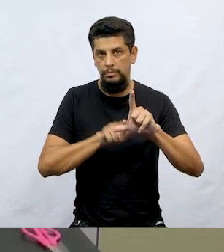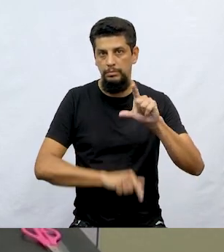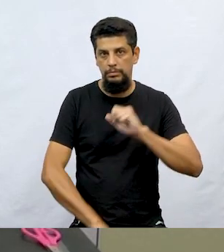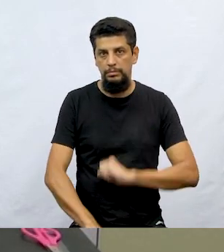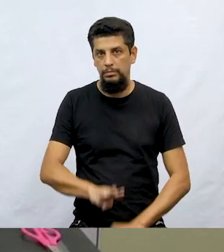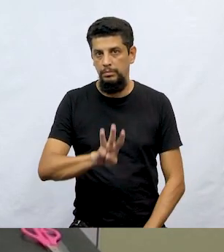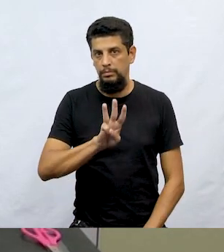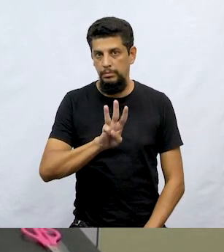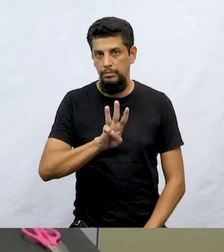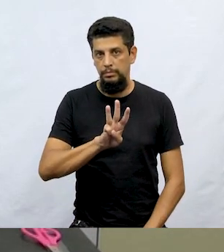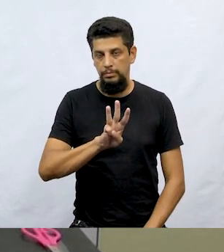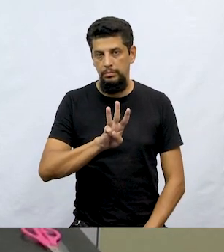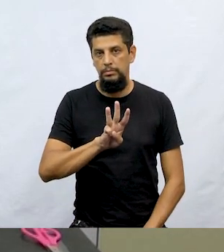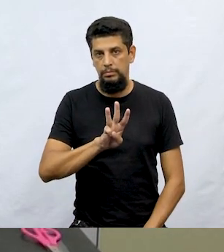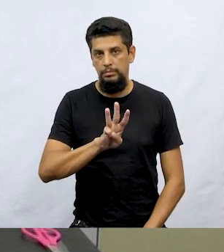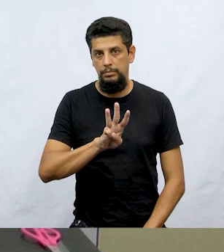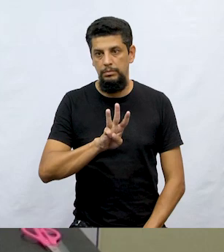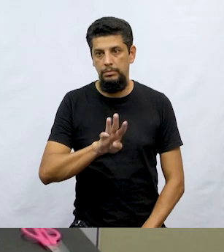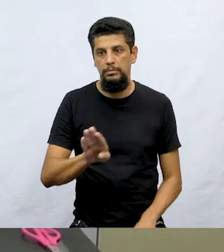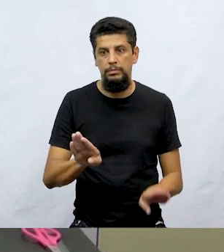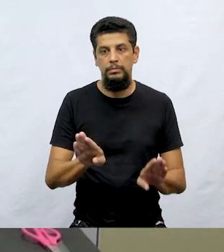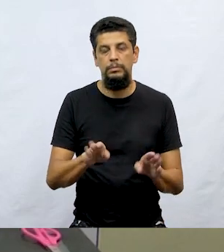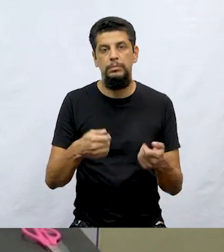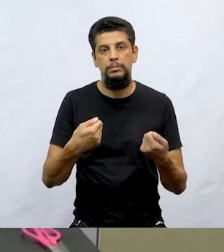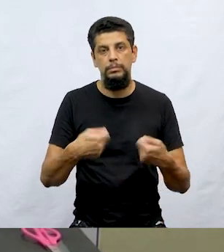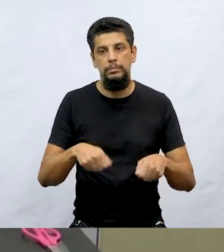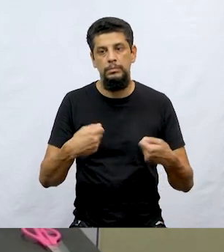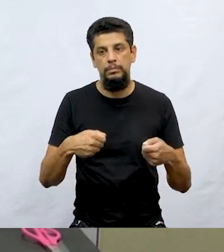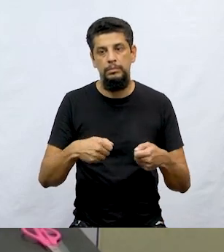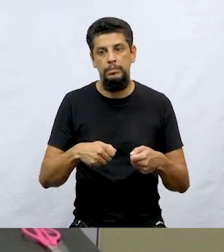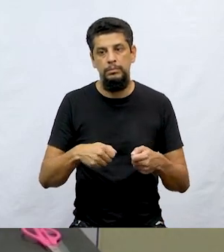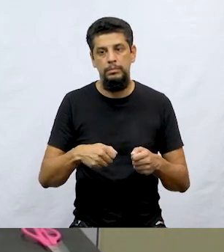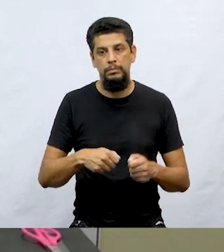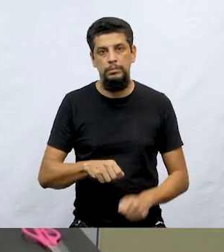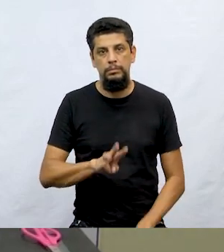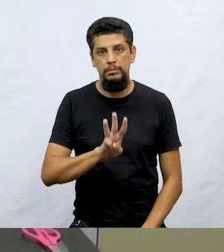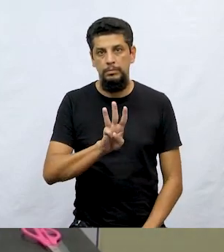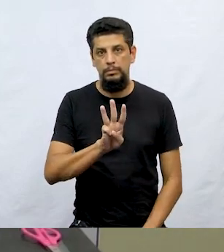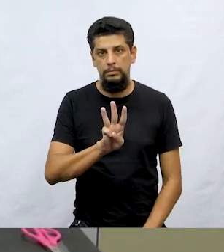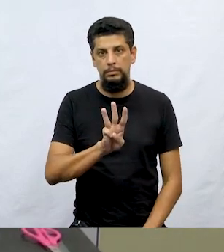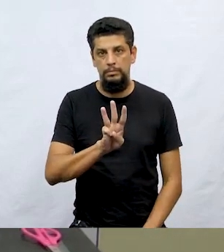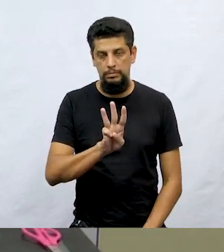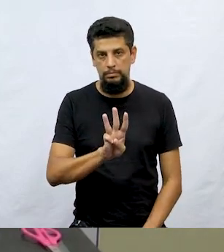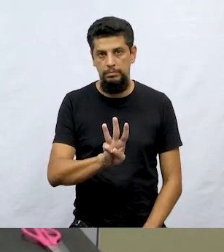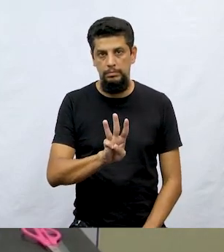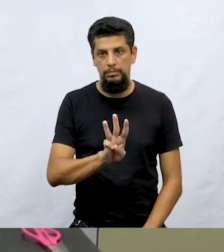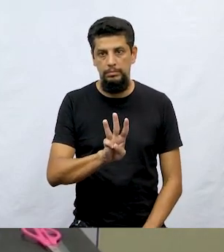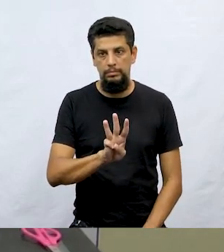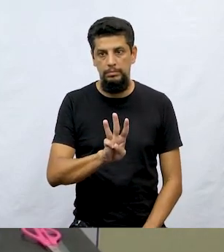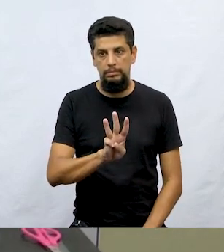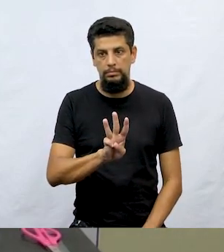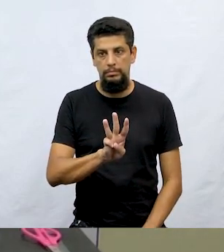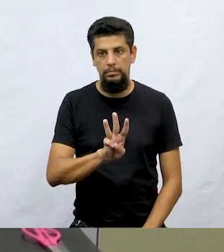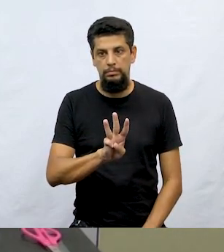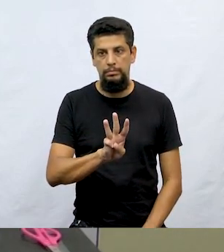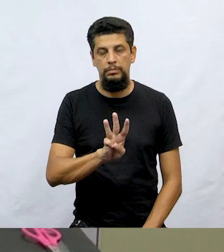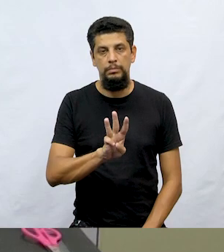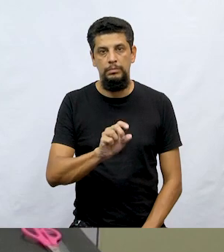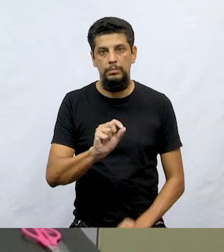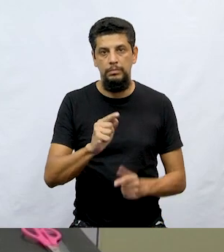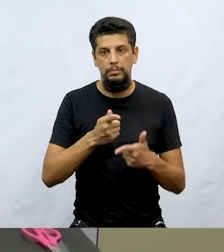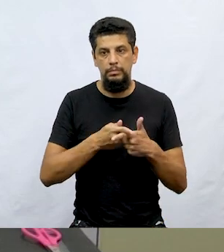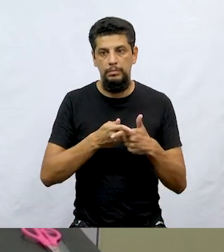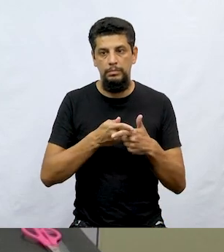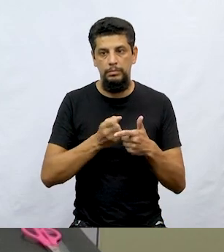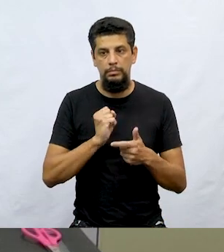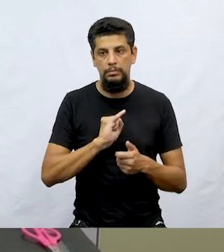W. Ok? E tem que ficar aqui para cima. Ah, olha só, porque